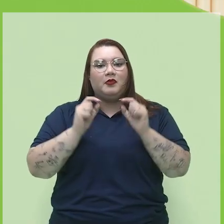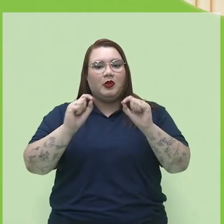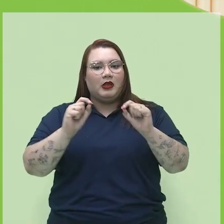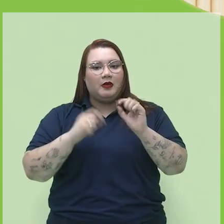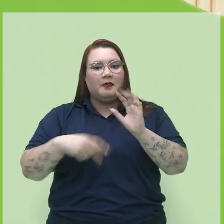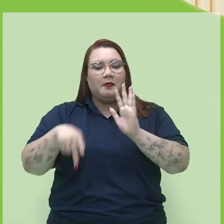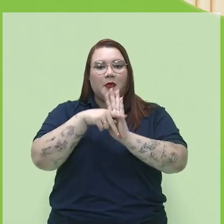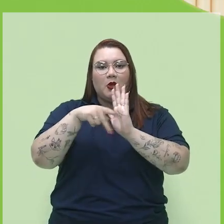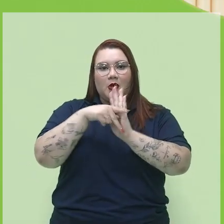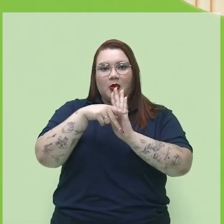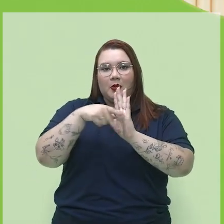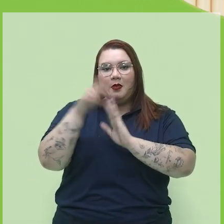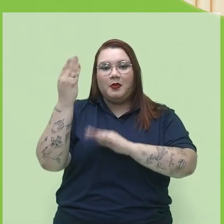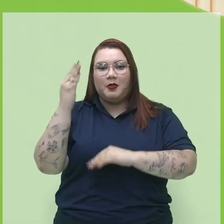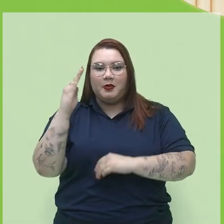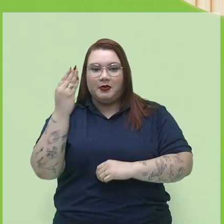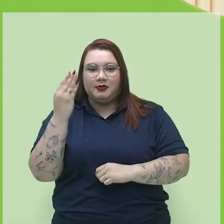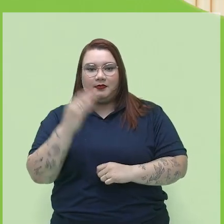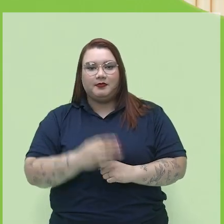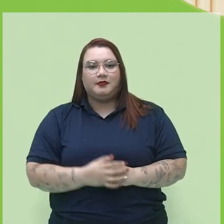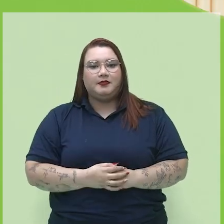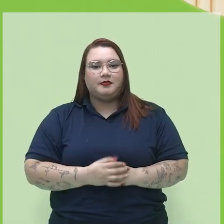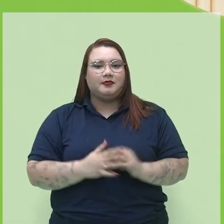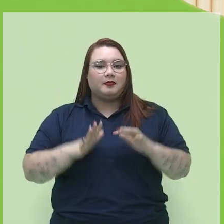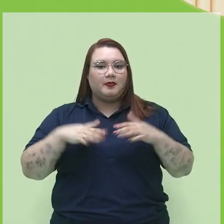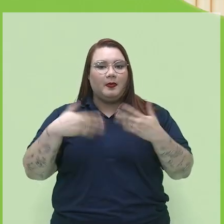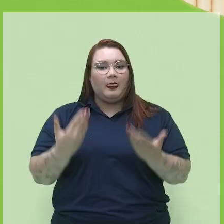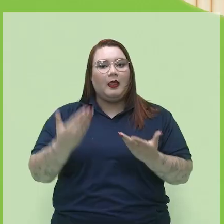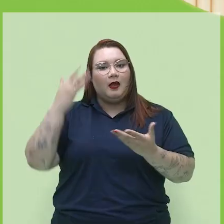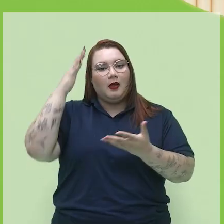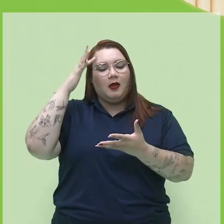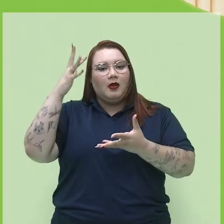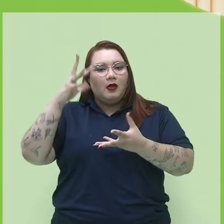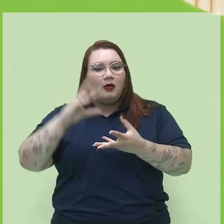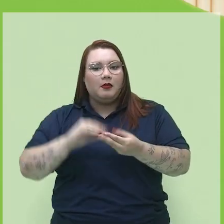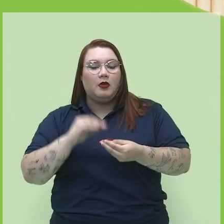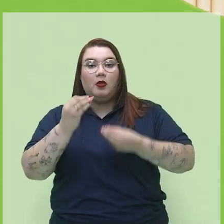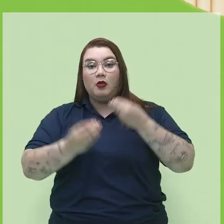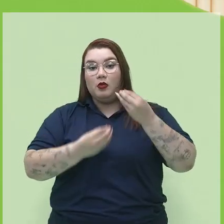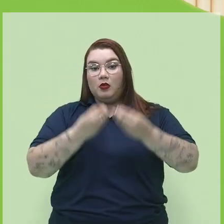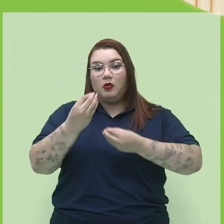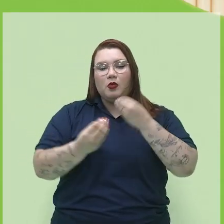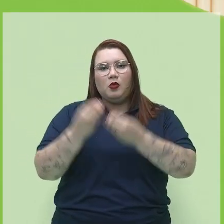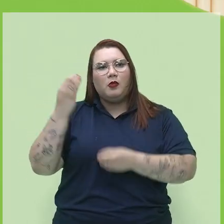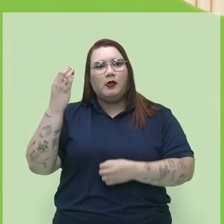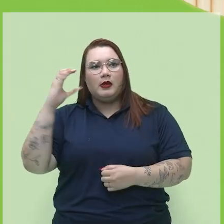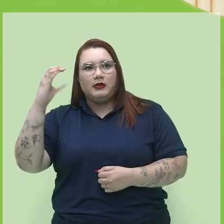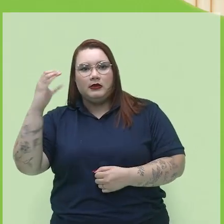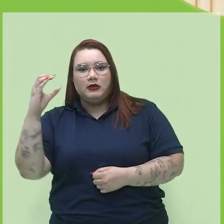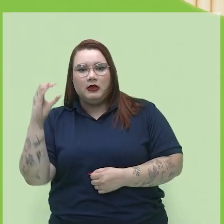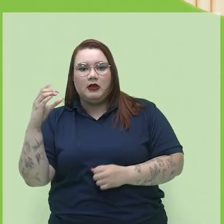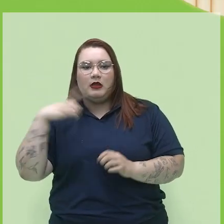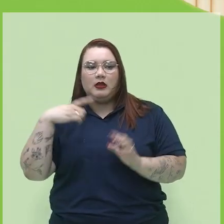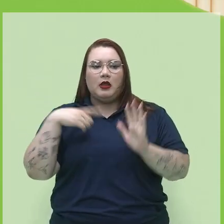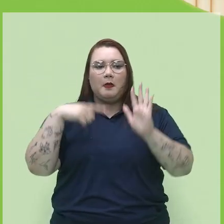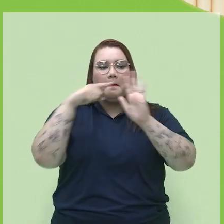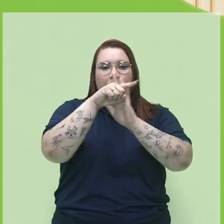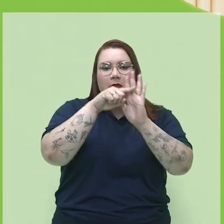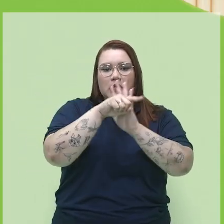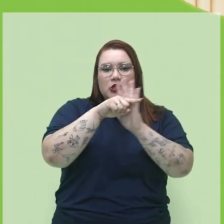nosso programa de biologia. Então, nós vamos entender um pouquinho como é que a ciência